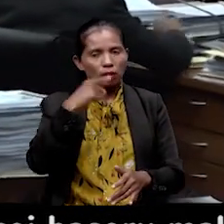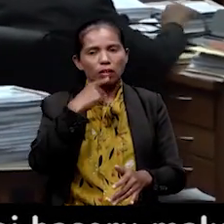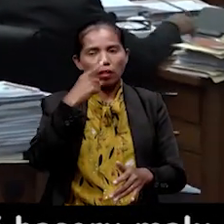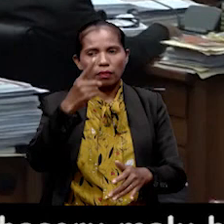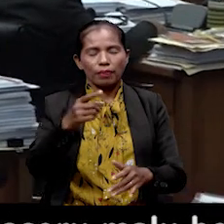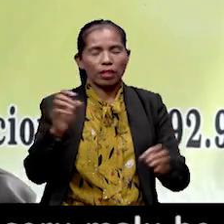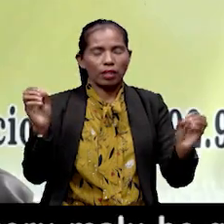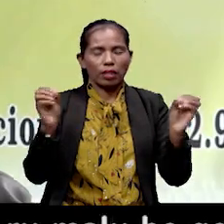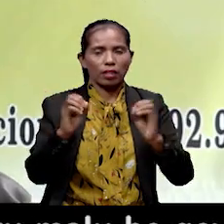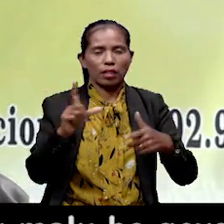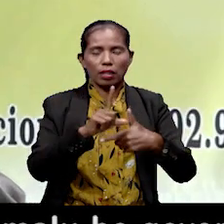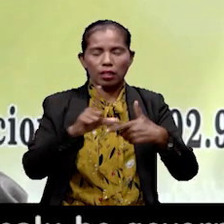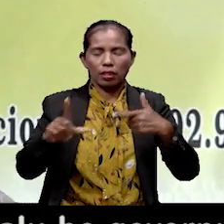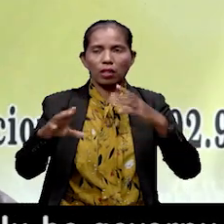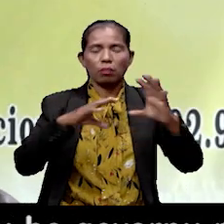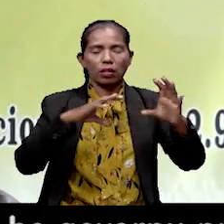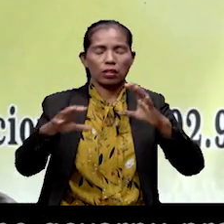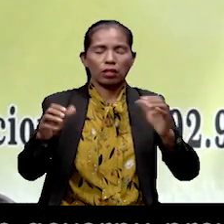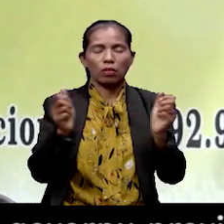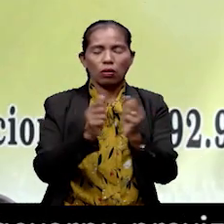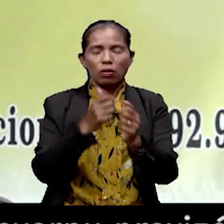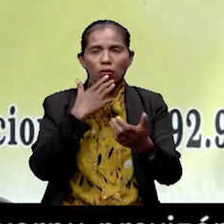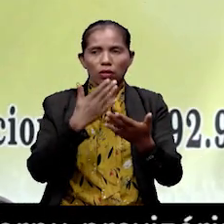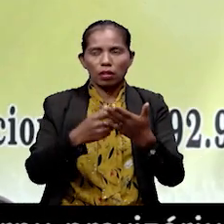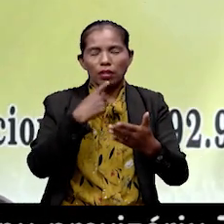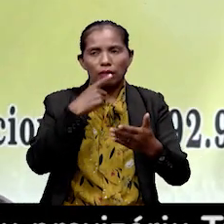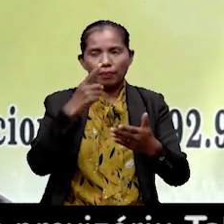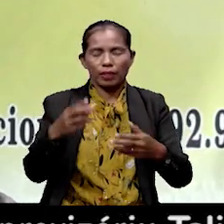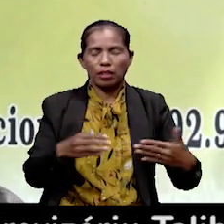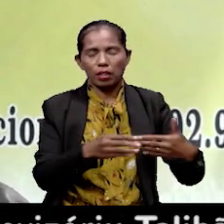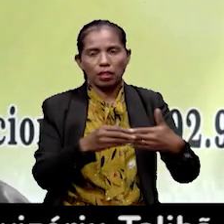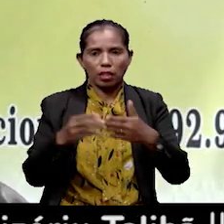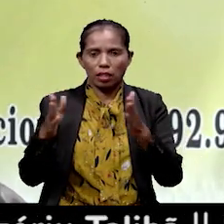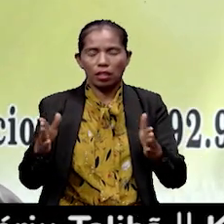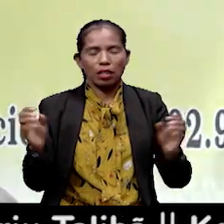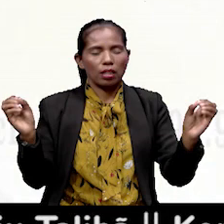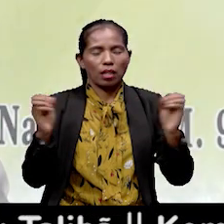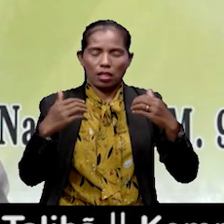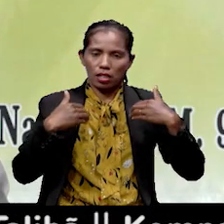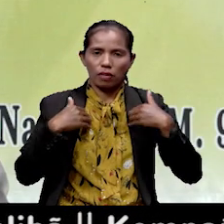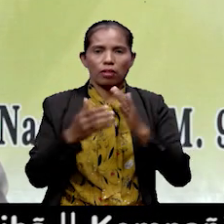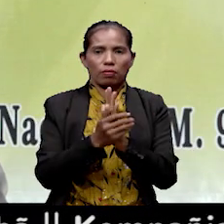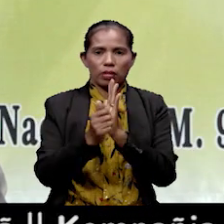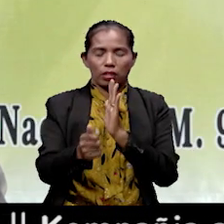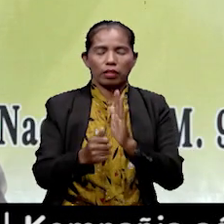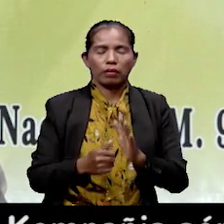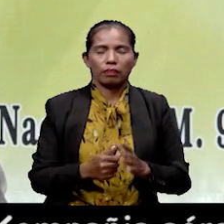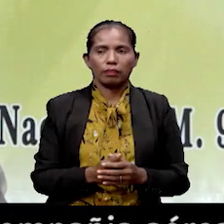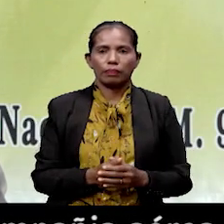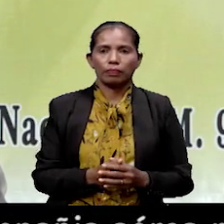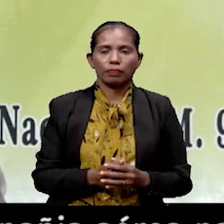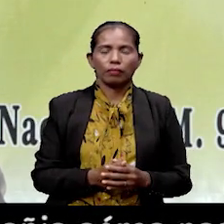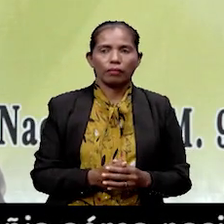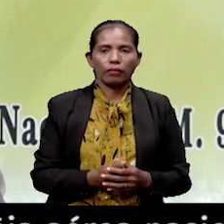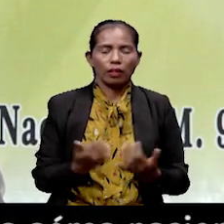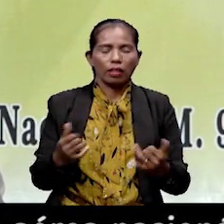la iha liu linha coordenação nebe diak, nune ne considera o kun ida agora la iha capacidade. Linha de coordenação